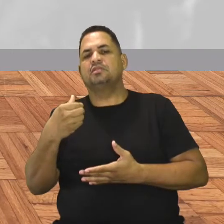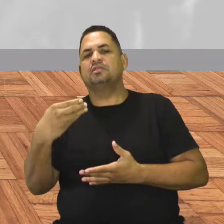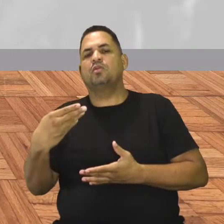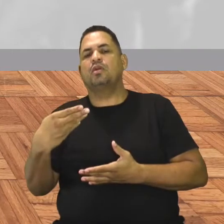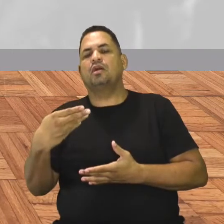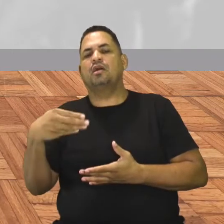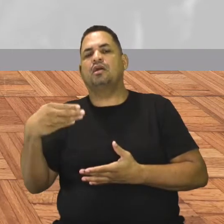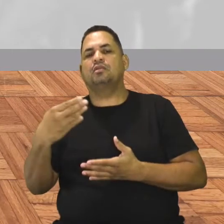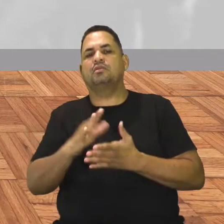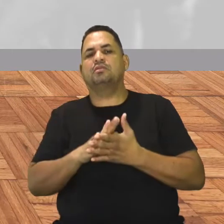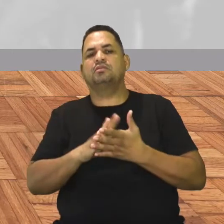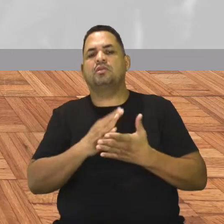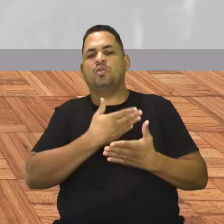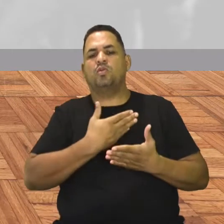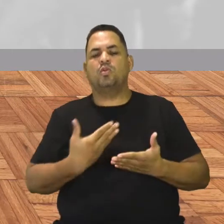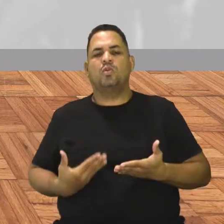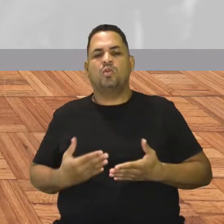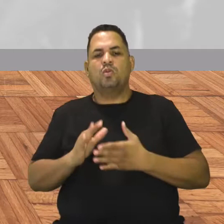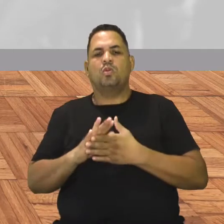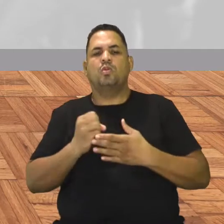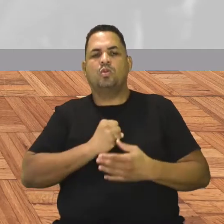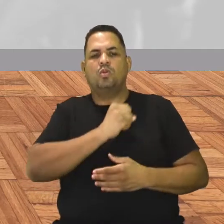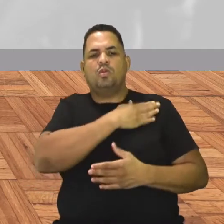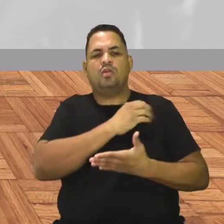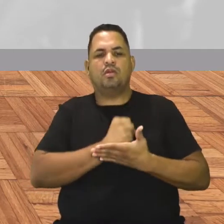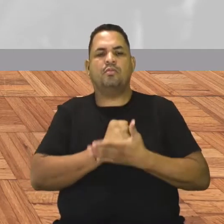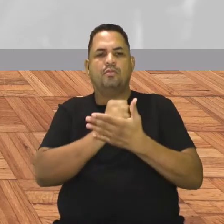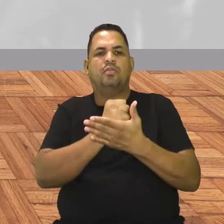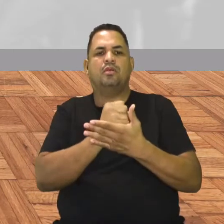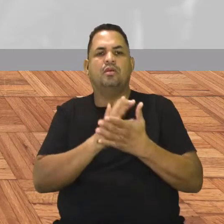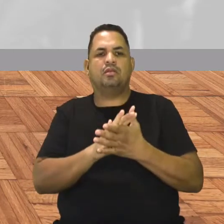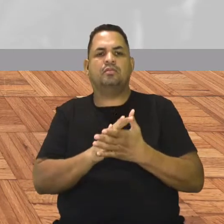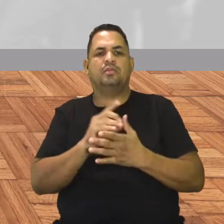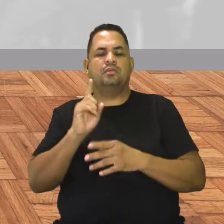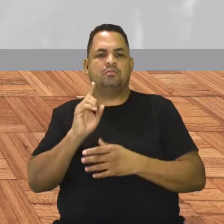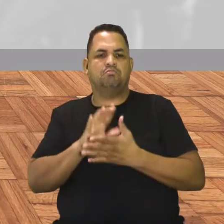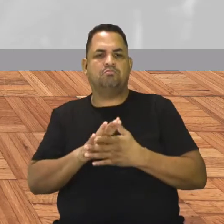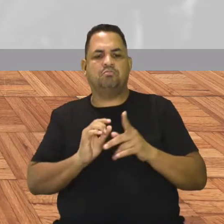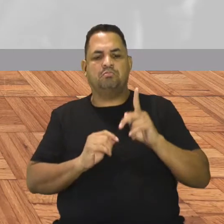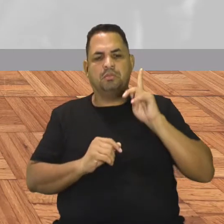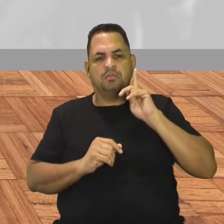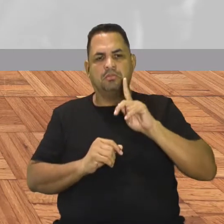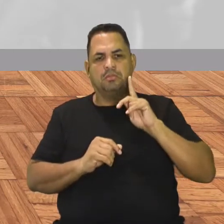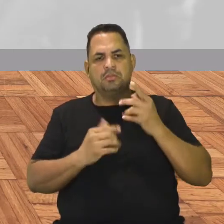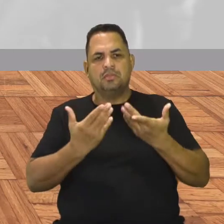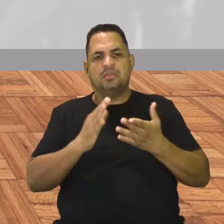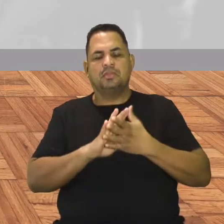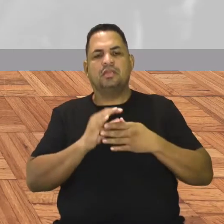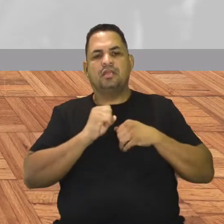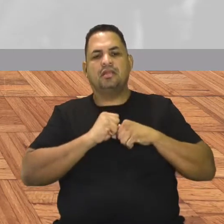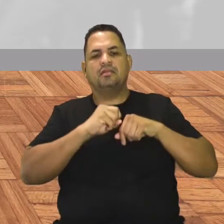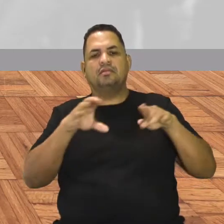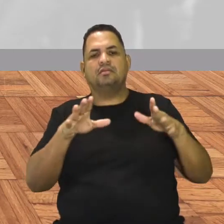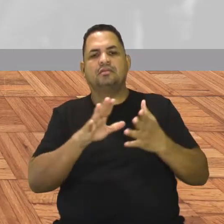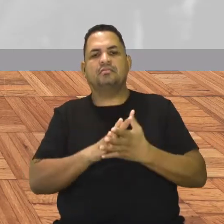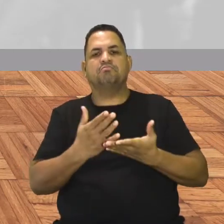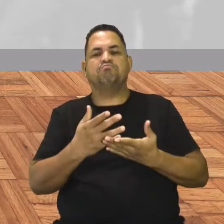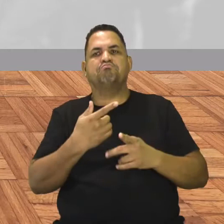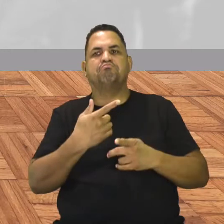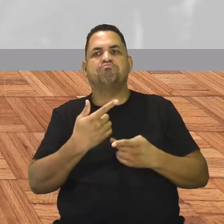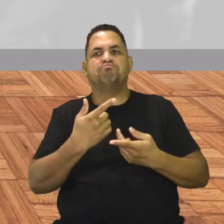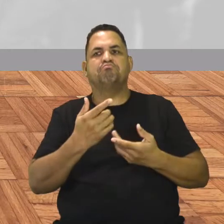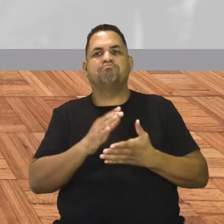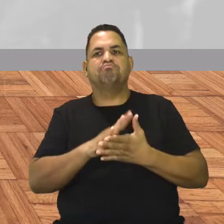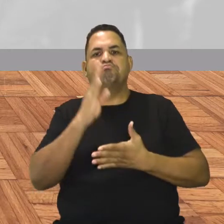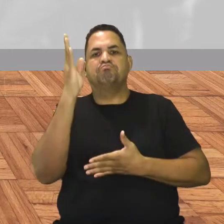um regime militar que vai ser apoiado pelos Estados Unidos justamente porque propagaram que o Brasil corria risco